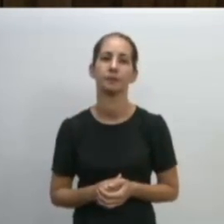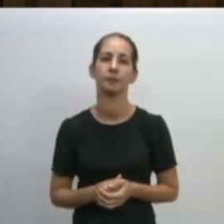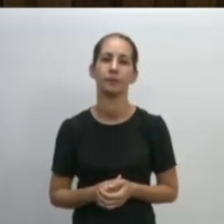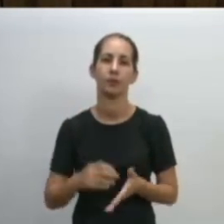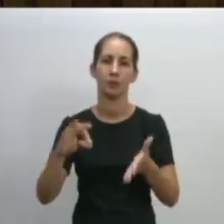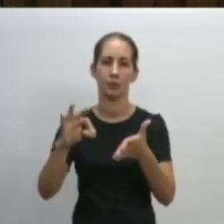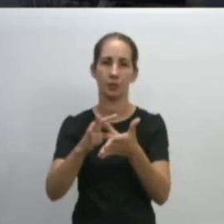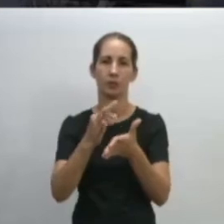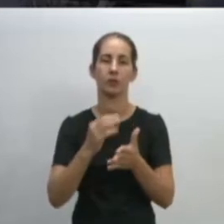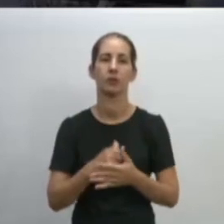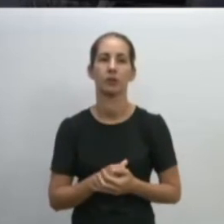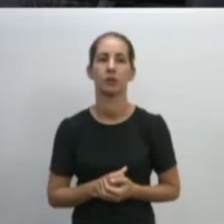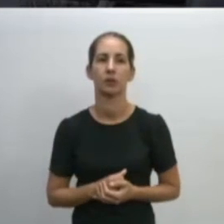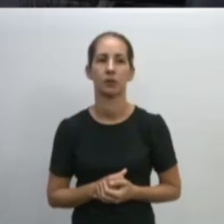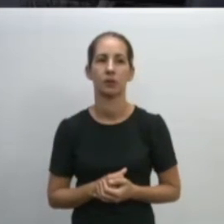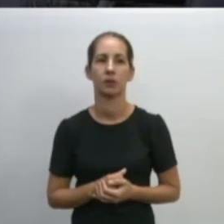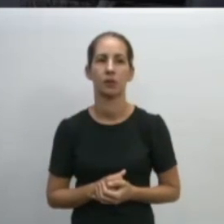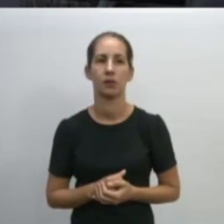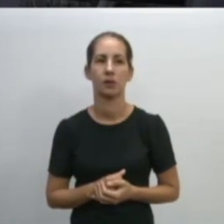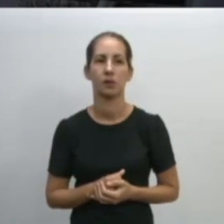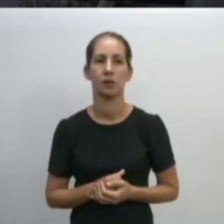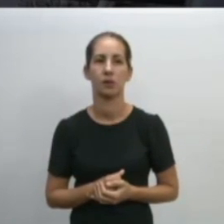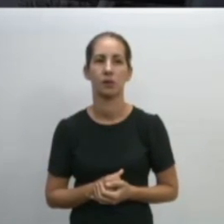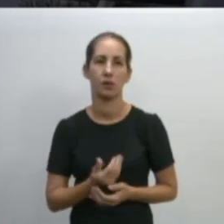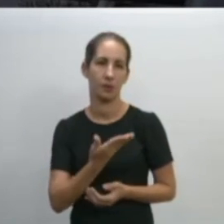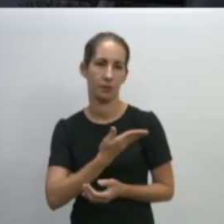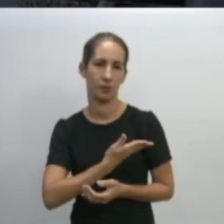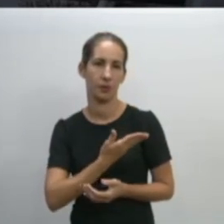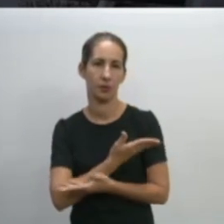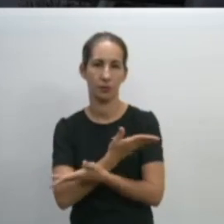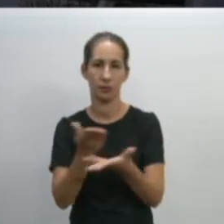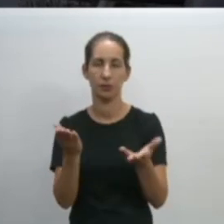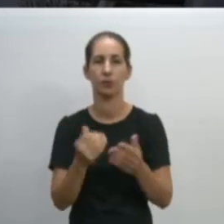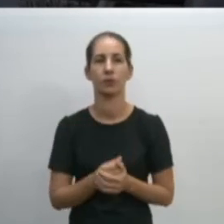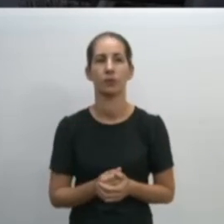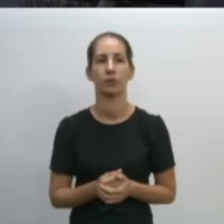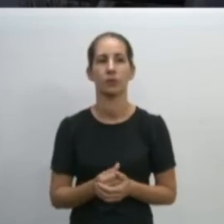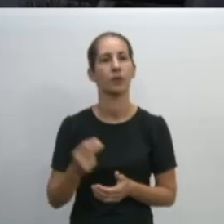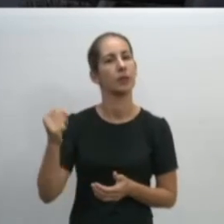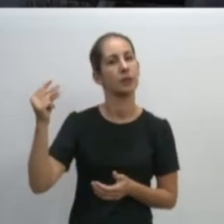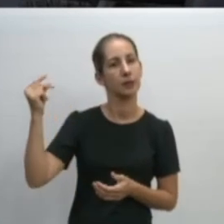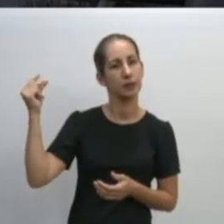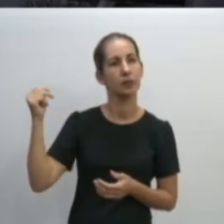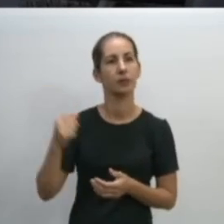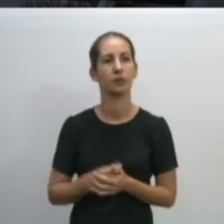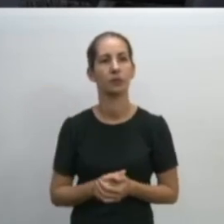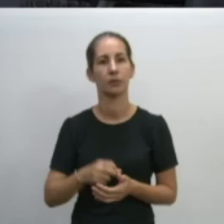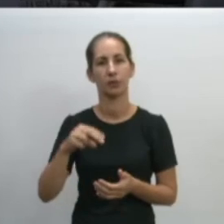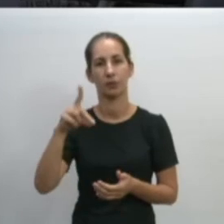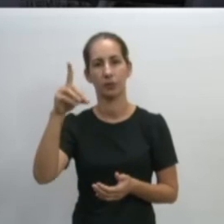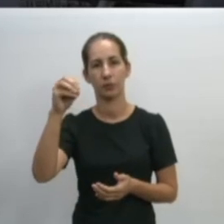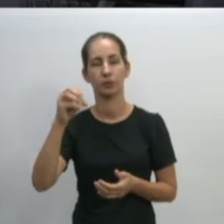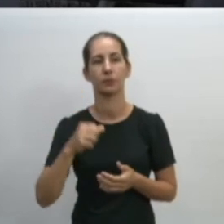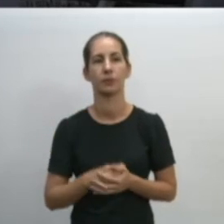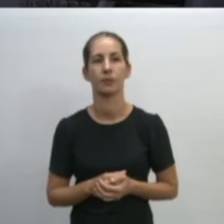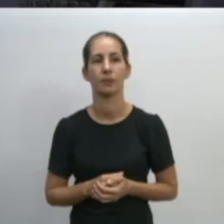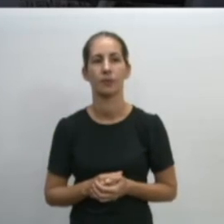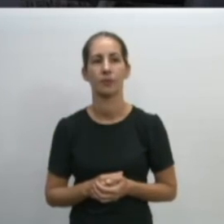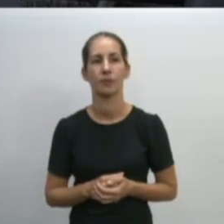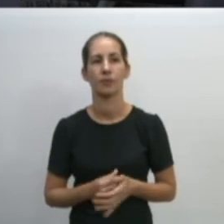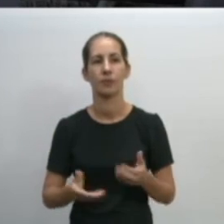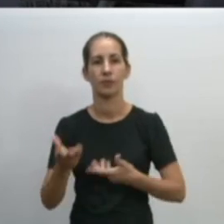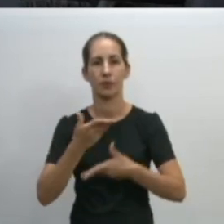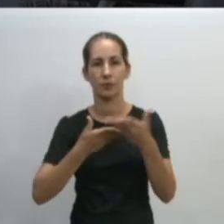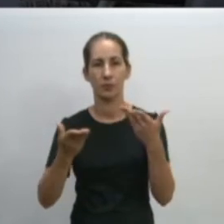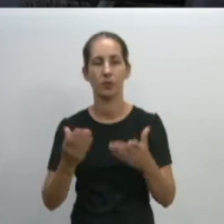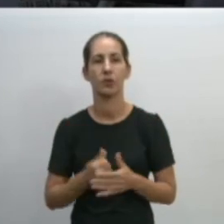para subscrever, nosso colega, posso dizer meu amigo, de longas datas, Nivaldo Bacurau, pela